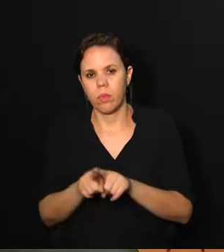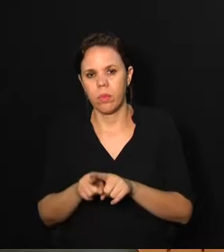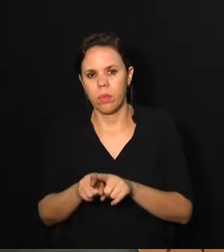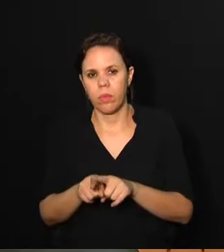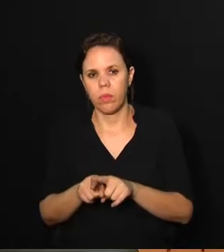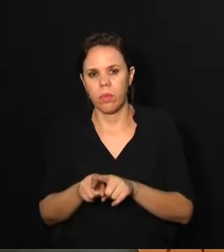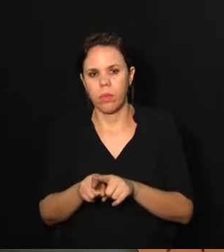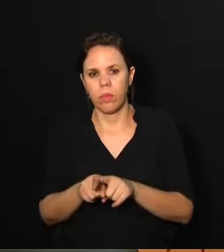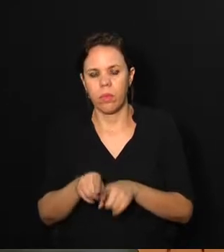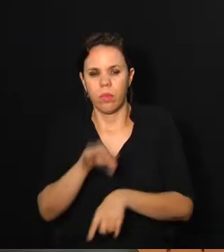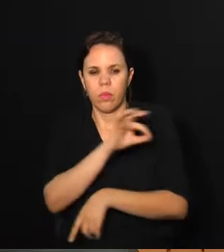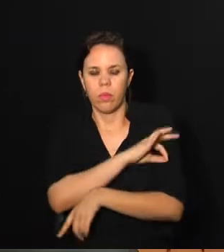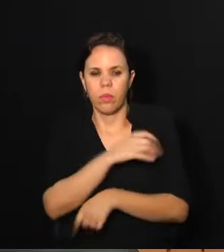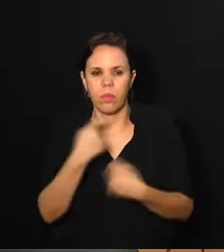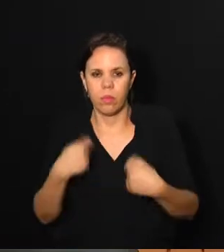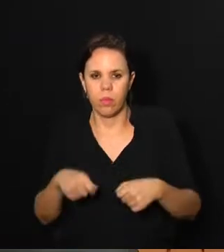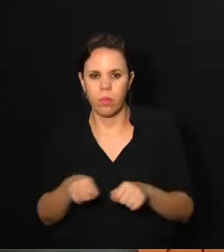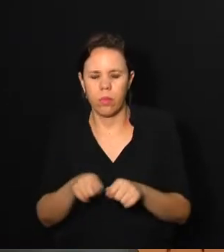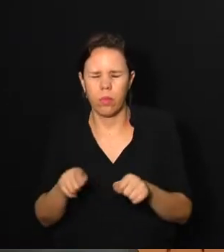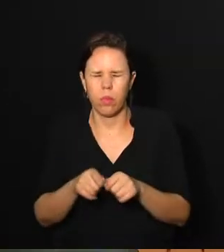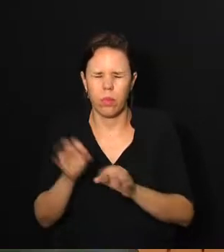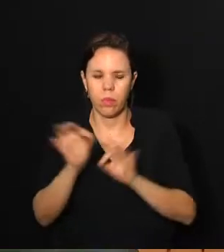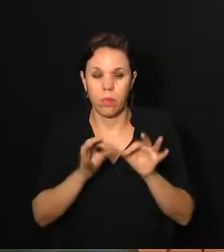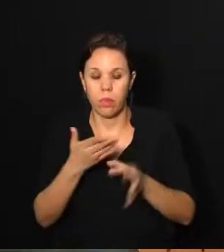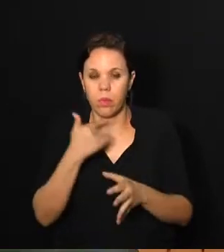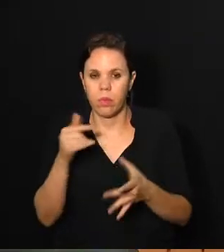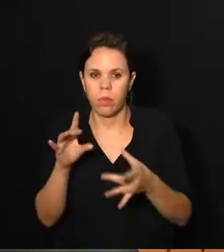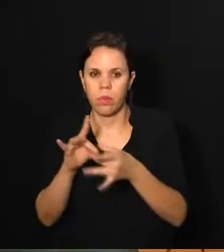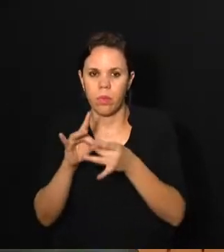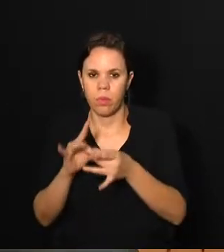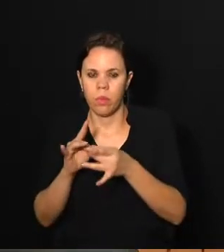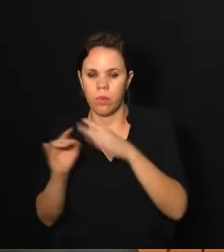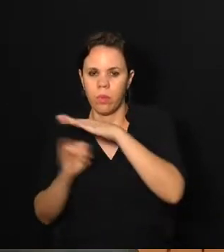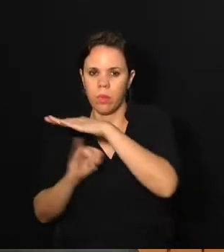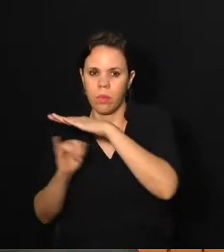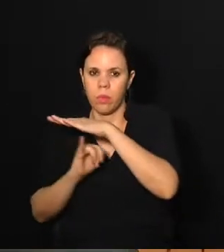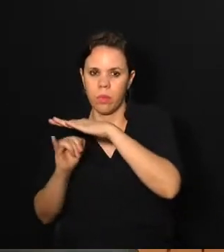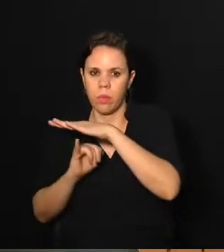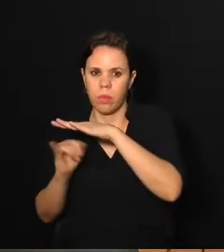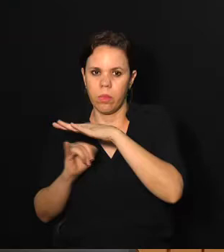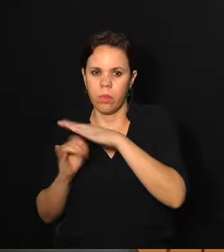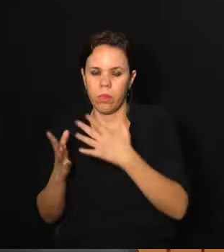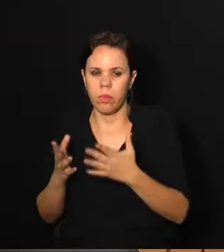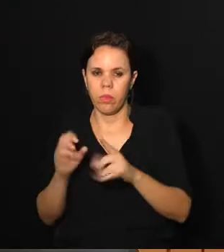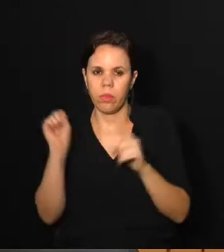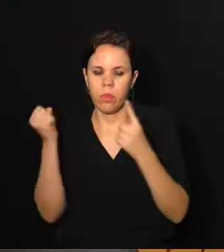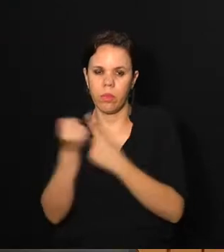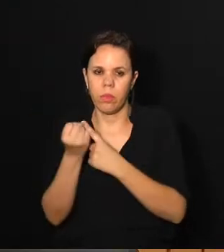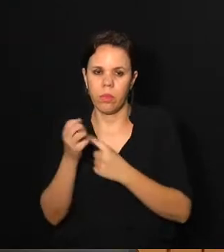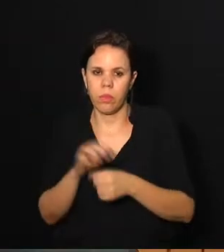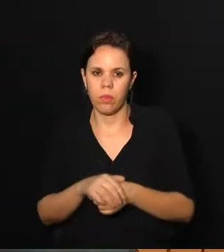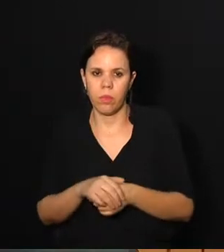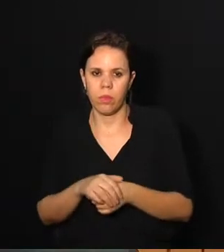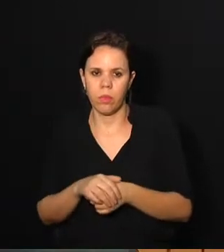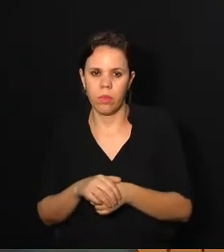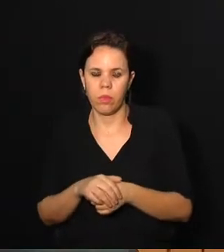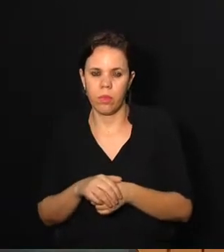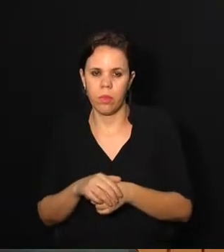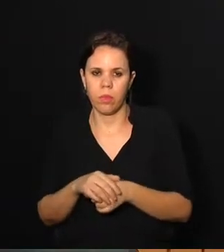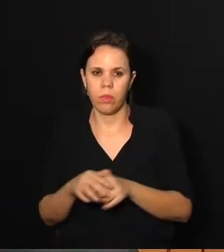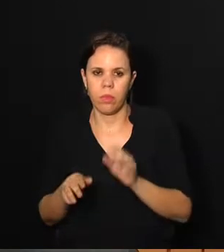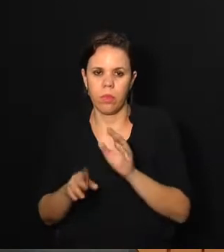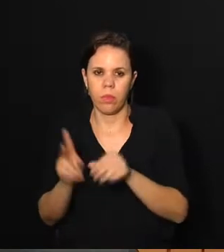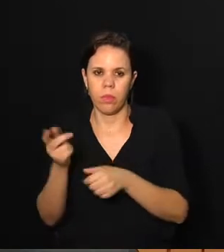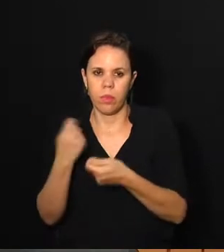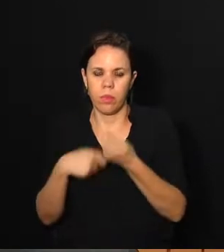precisa aprimorar os mecanismos de parceria com as entidades, com as organizações da sociedade civil para o gerenciamento desses